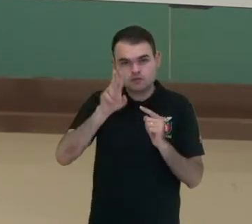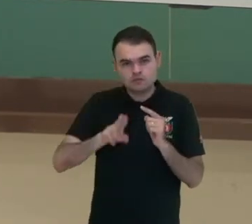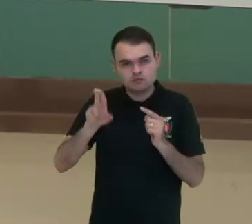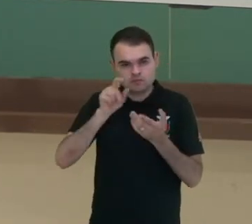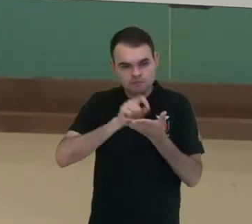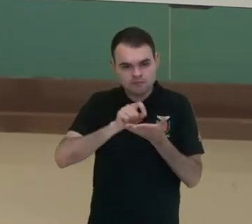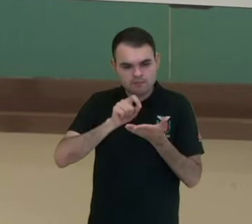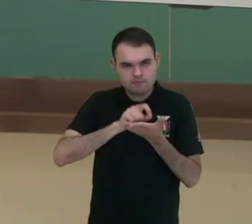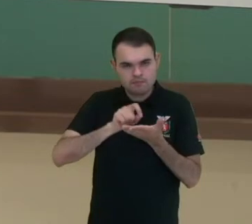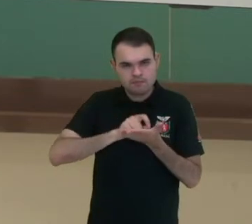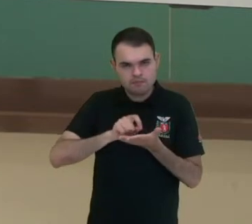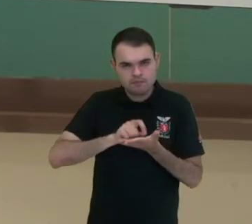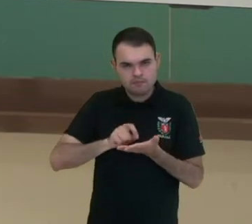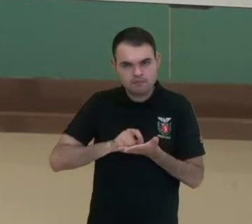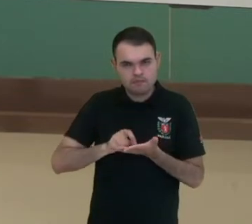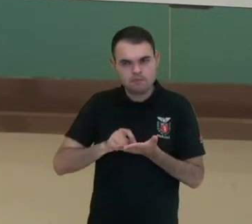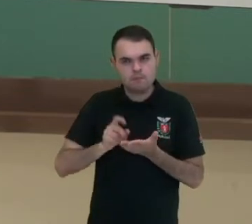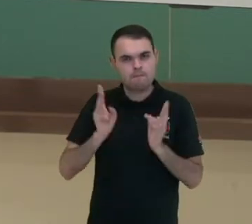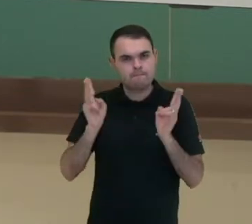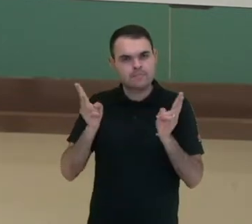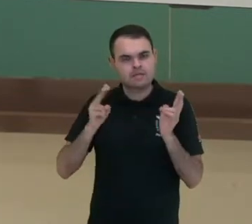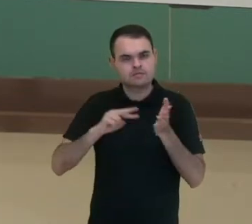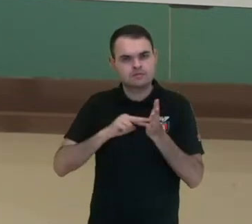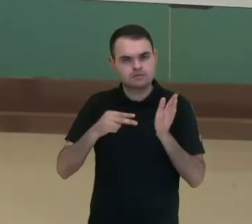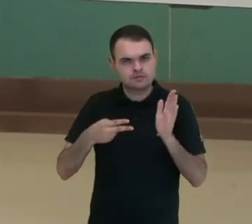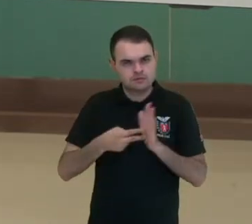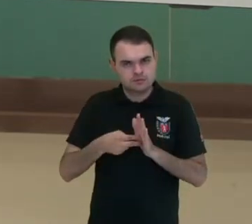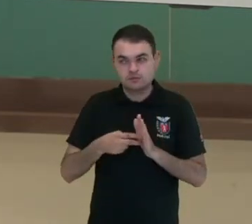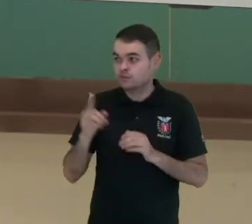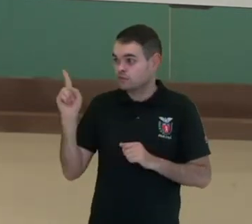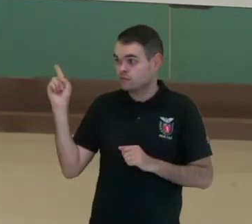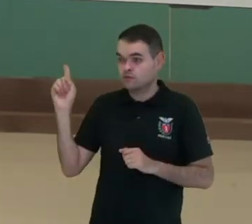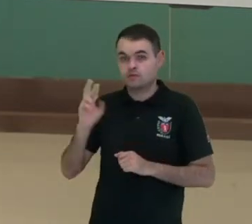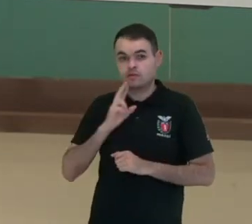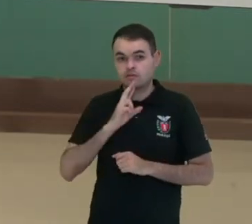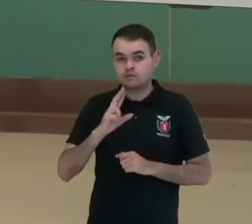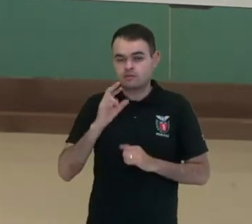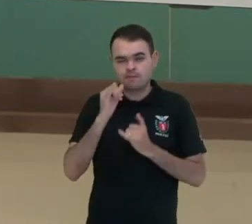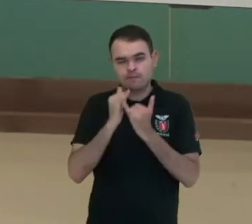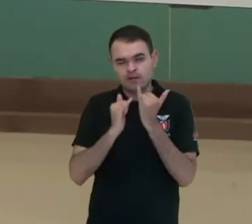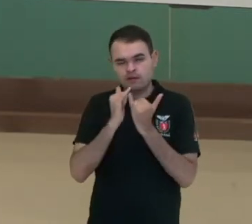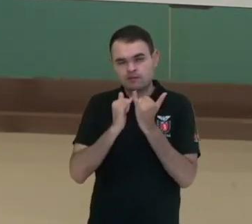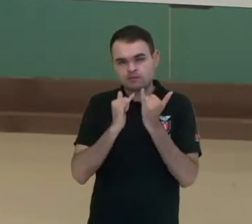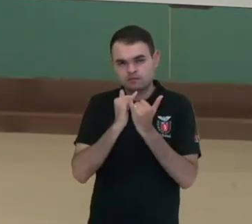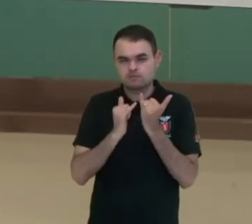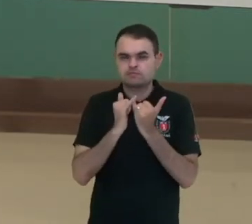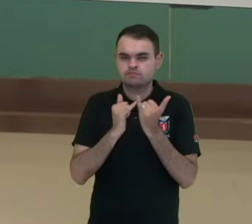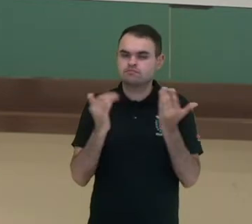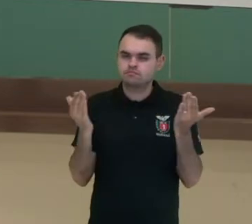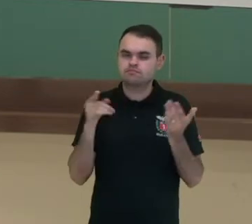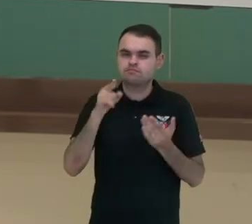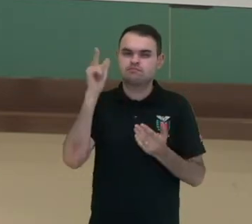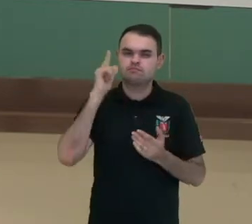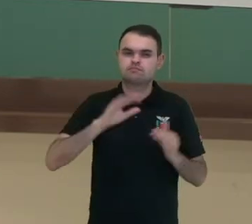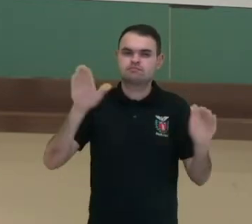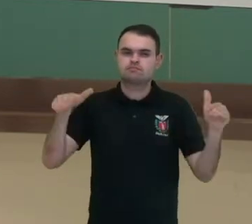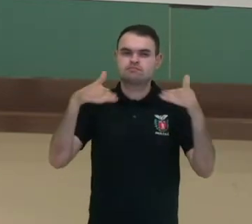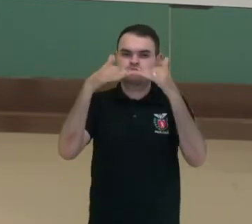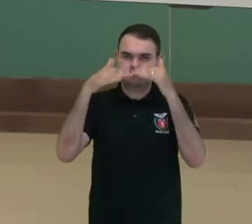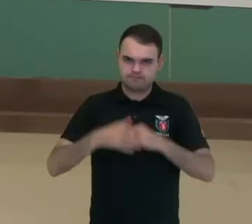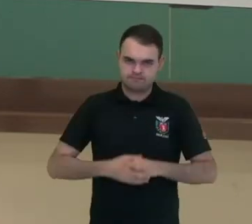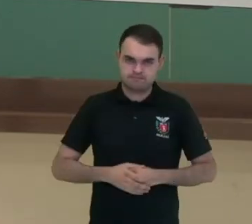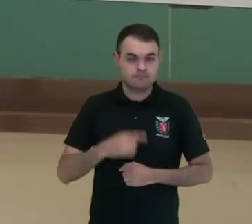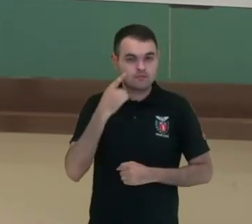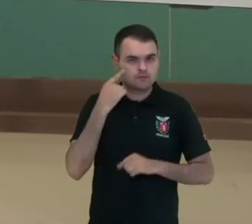escreveram produzirem o mesmo sentido dessa resposta que nós estamos propondo, então vocês estão no caminho certo.